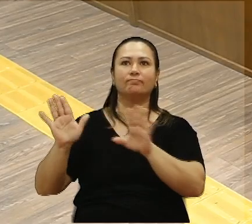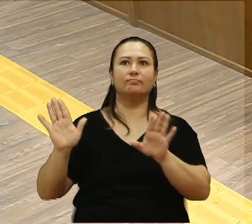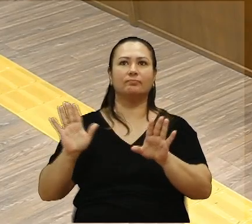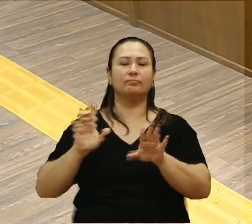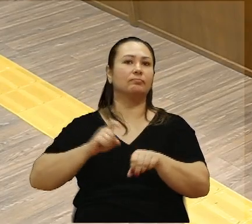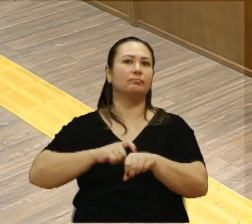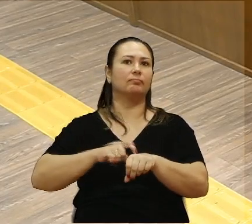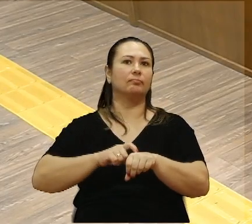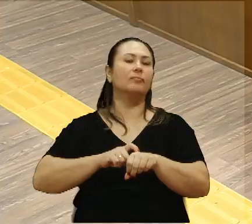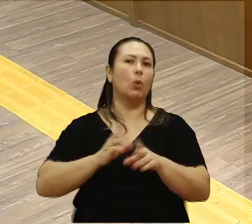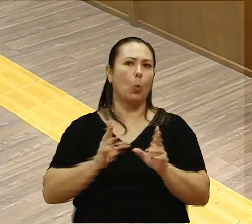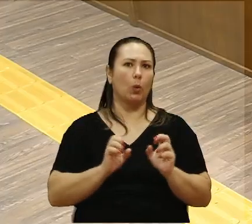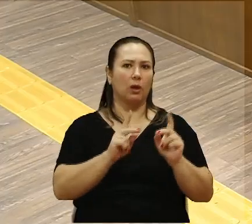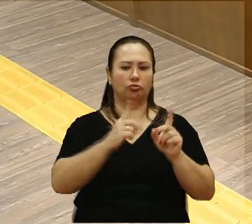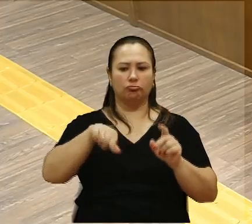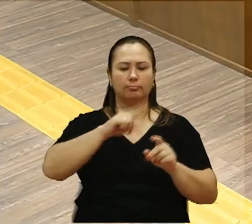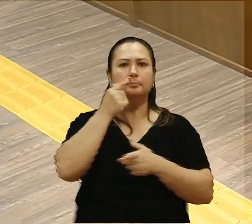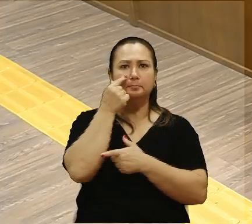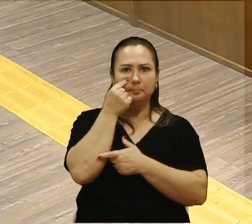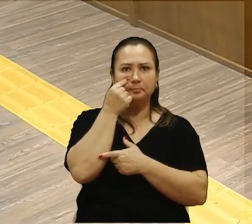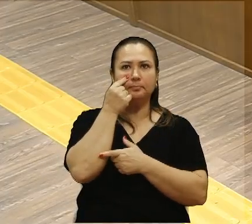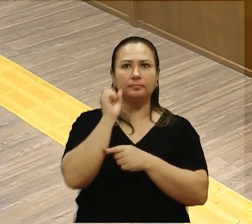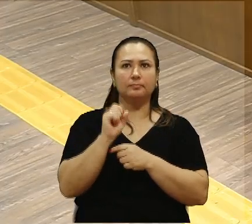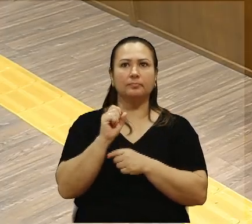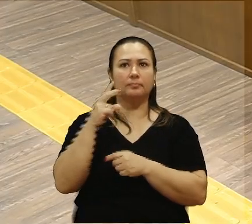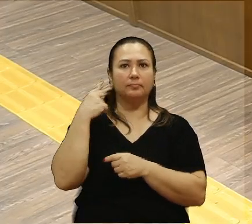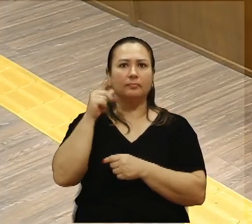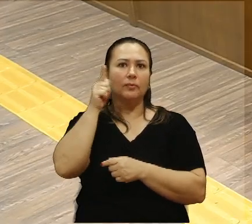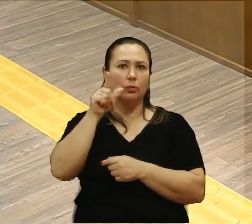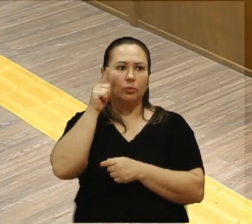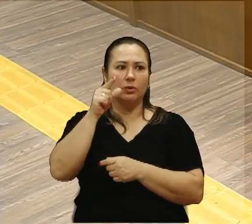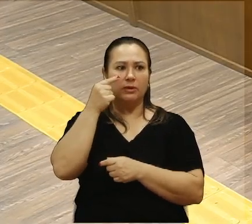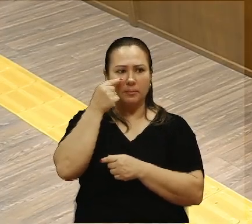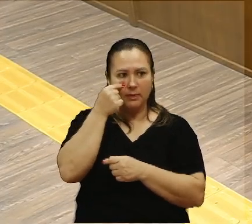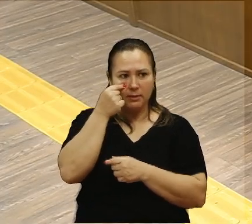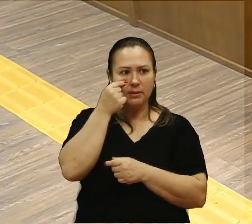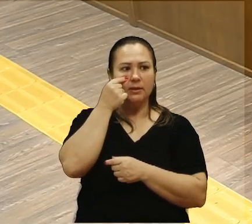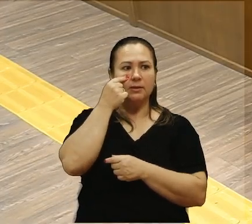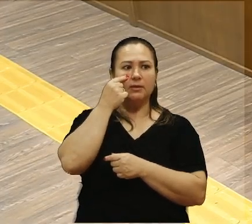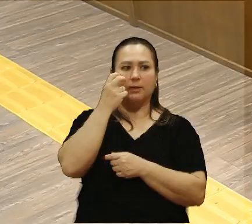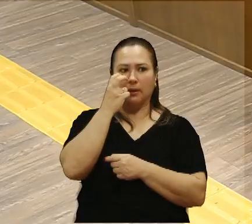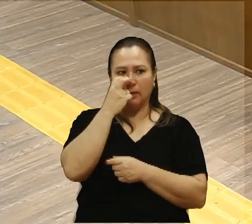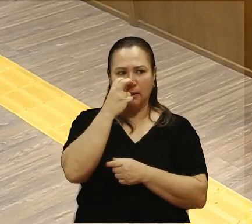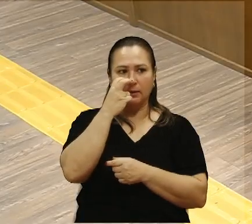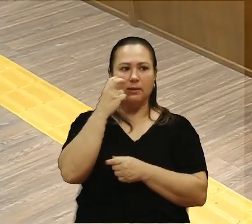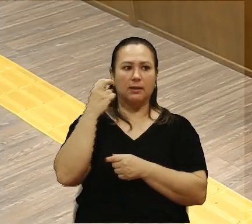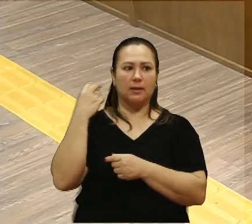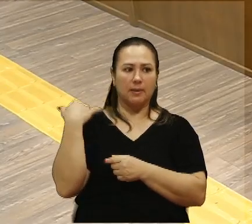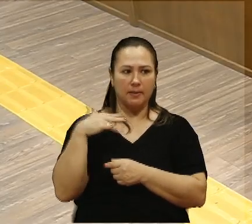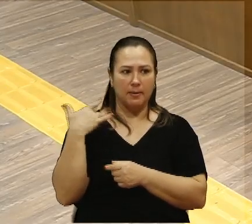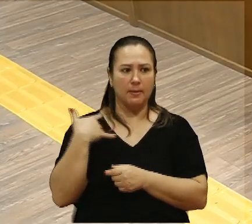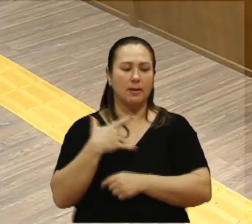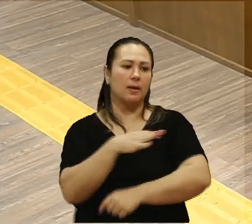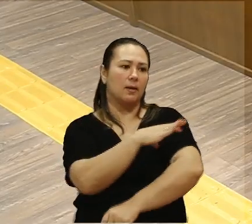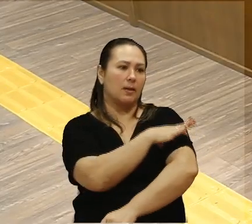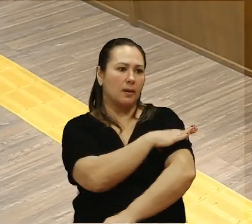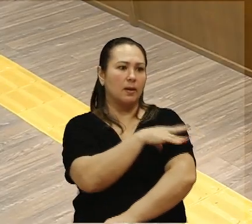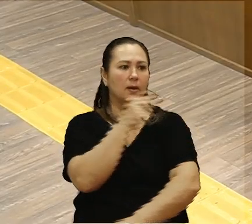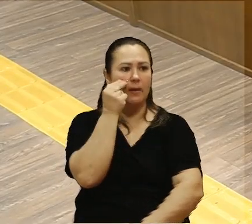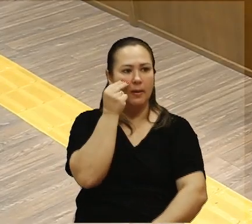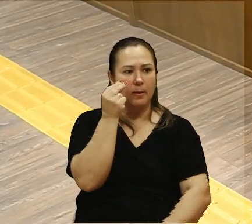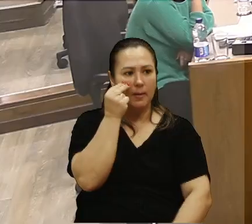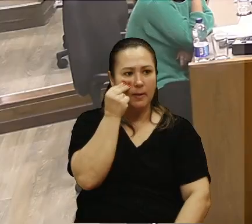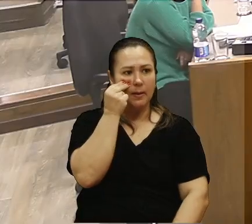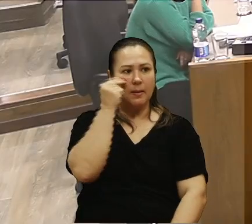o registro das presenças. Vereadores presentes. Esse vereador Lucas Carenhato, Andressa Malma, Andressa Marques, Capitão Ramon, Cláudio Libardi, Daiane Mello,